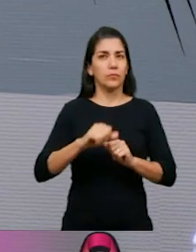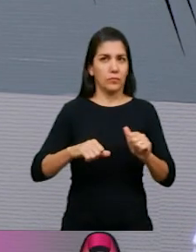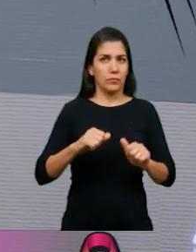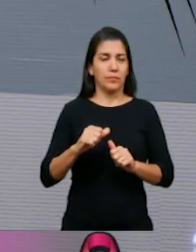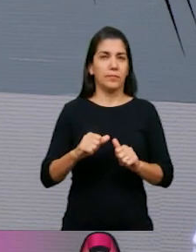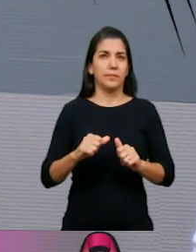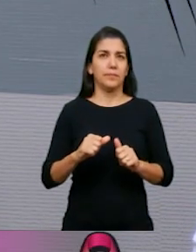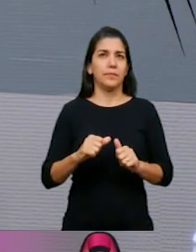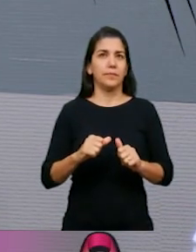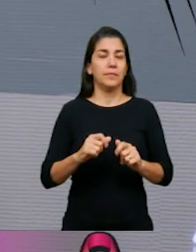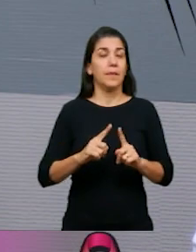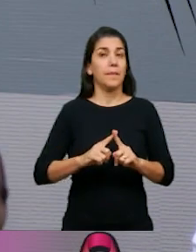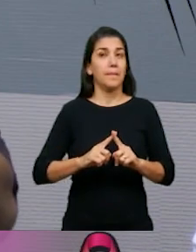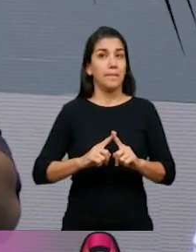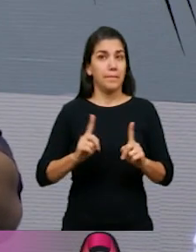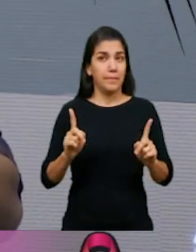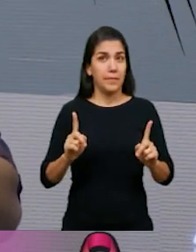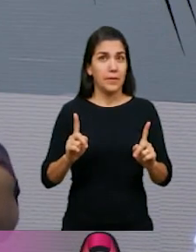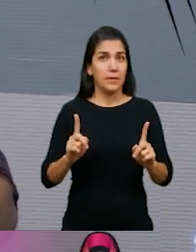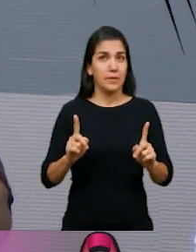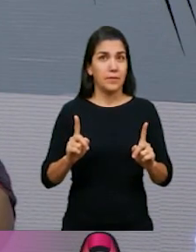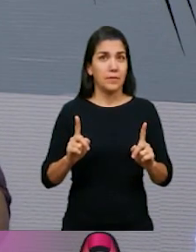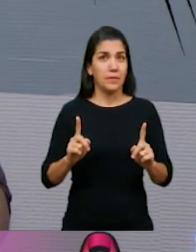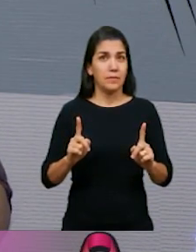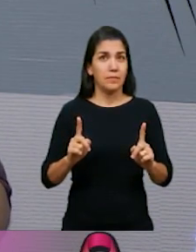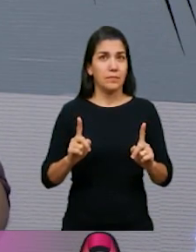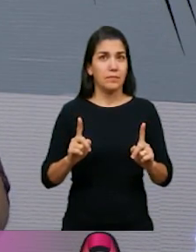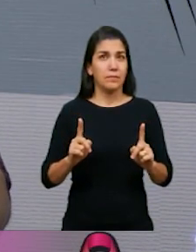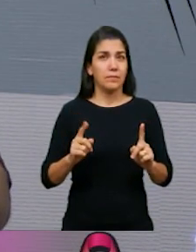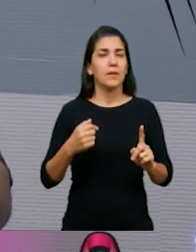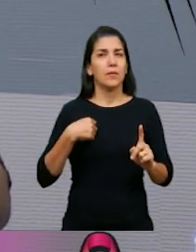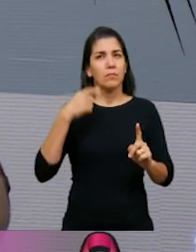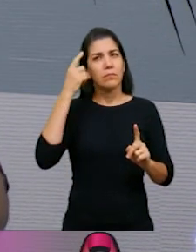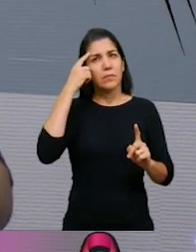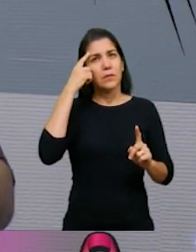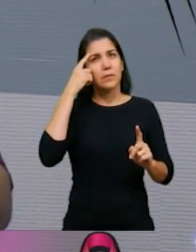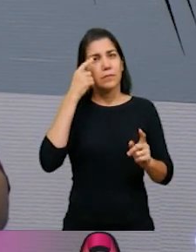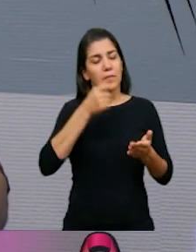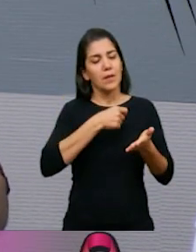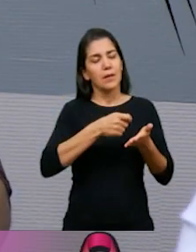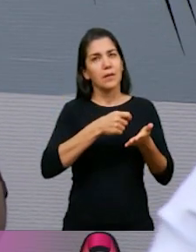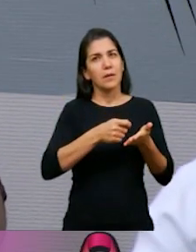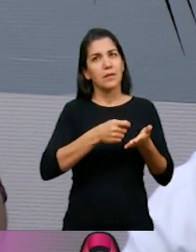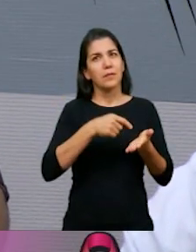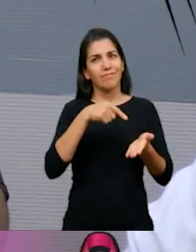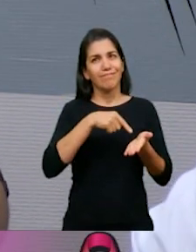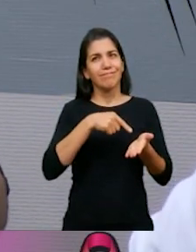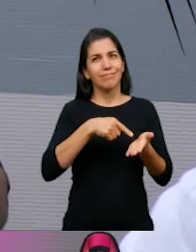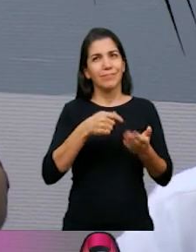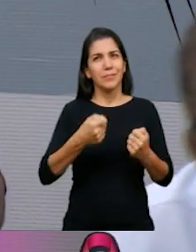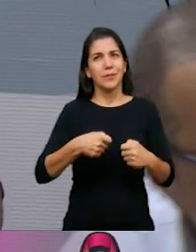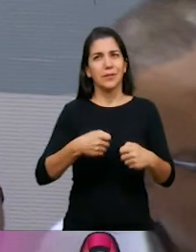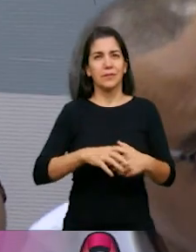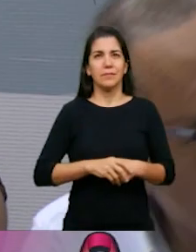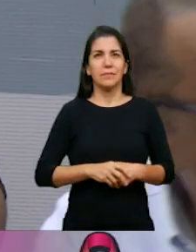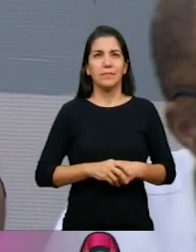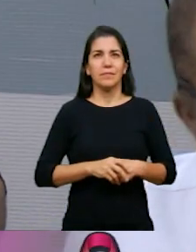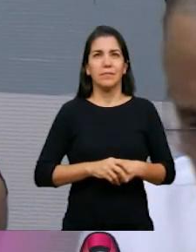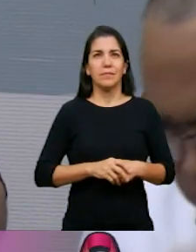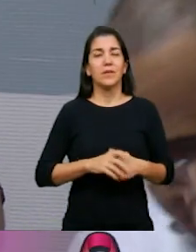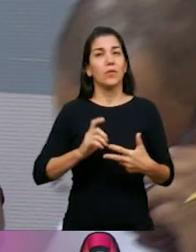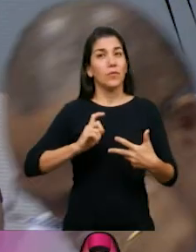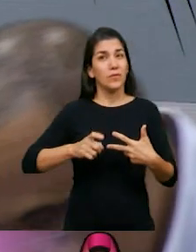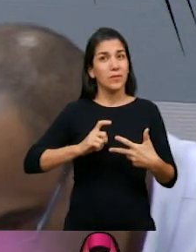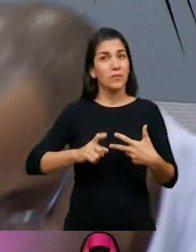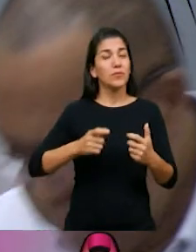alterar o meu voto. Mas deveria ter vindo a taxa. São cuidados que o executivo tem que ter. São projetos que,